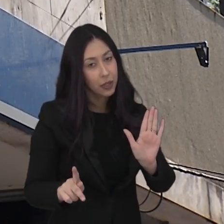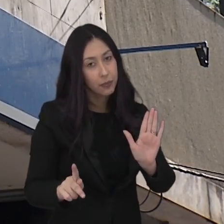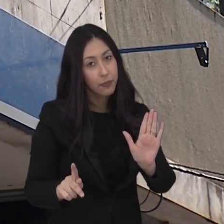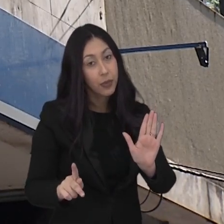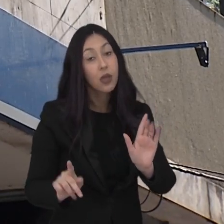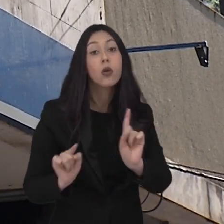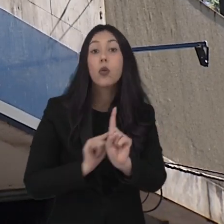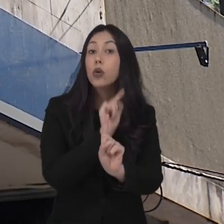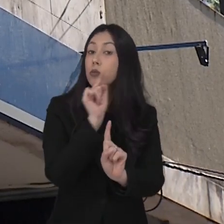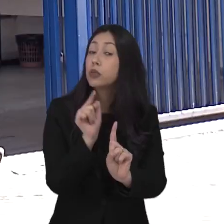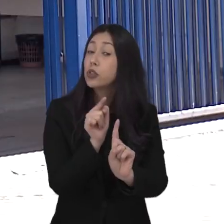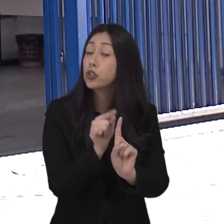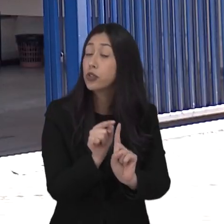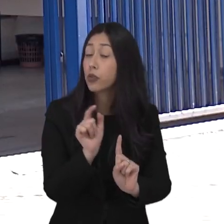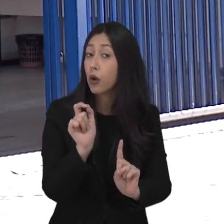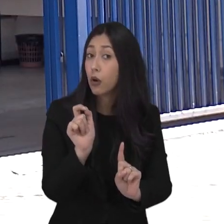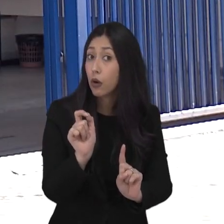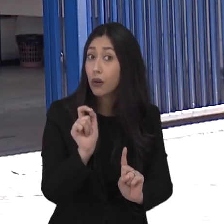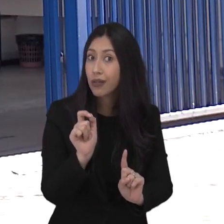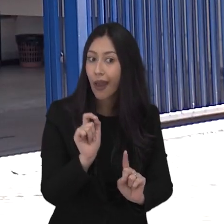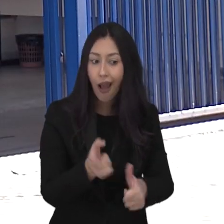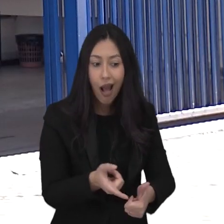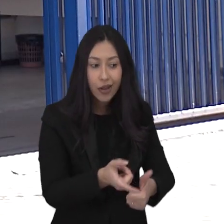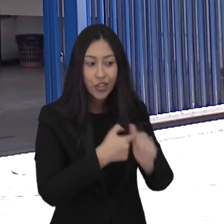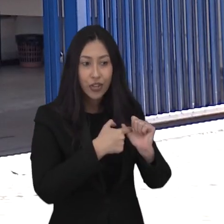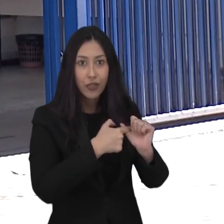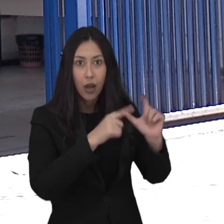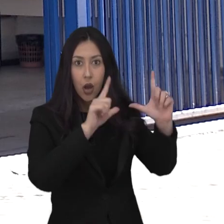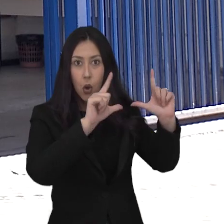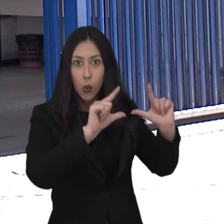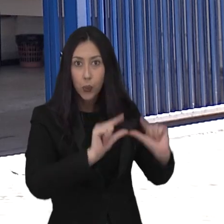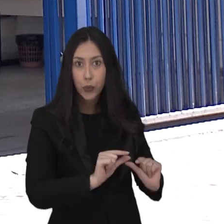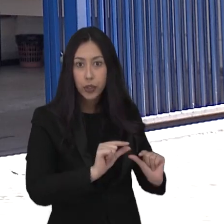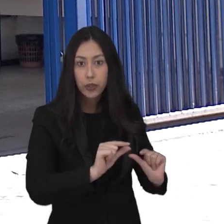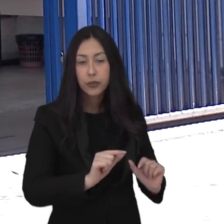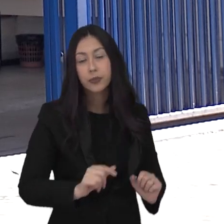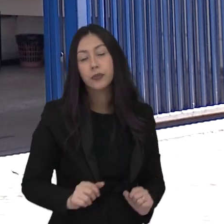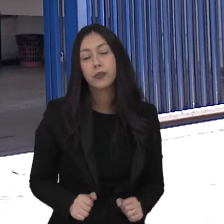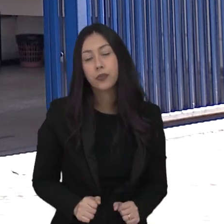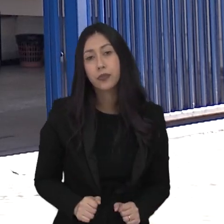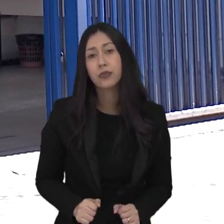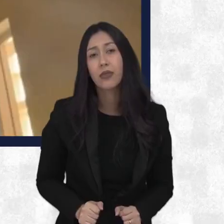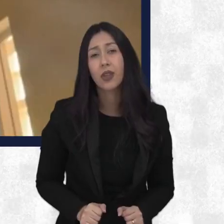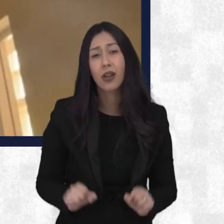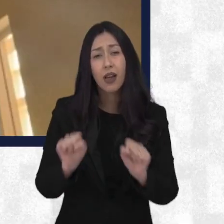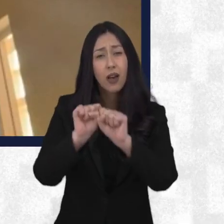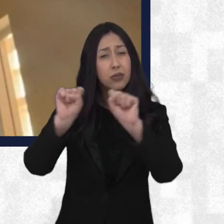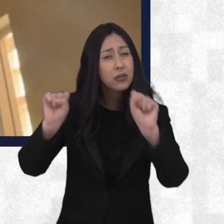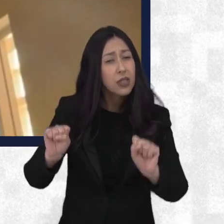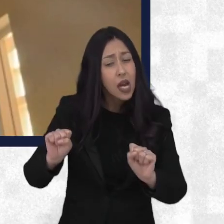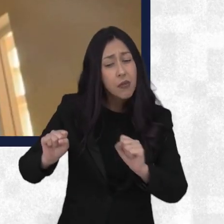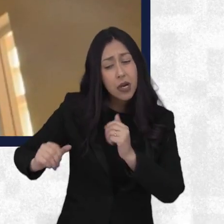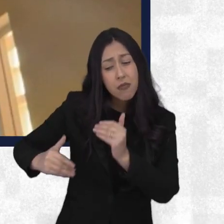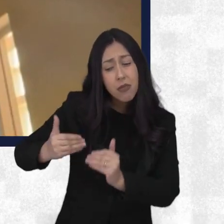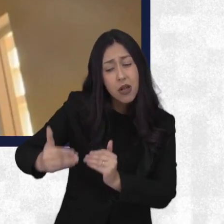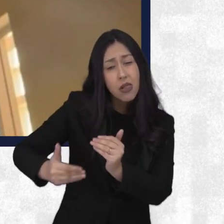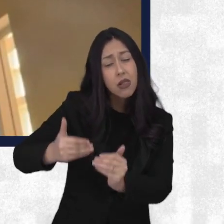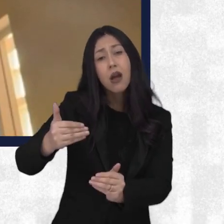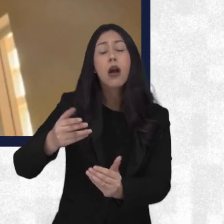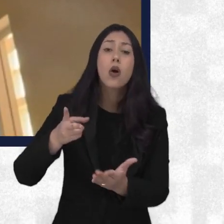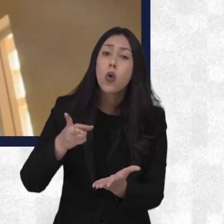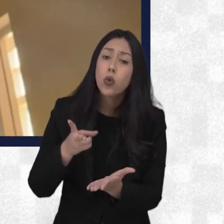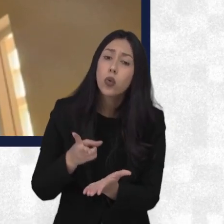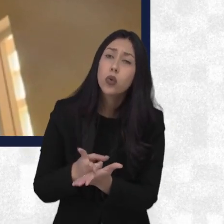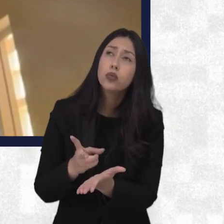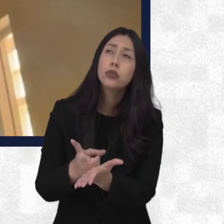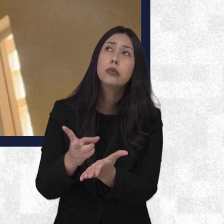acesso à aposentadoria. O objetivo foi diminuir o déficit da Previdência. A tendência desse sistema